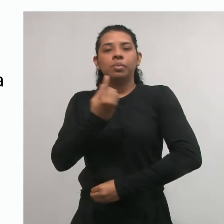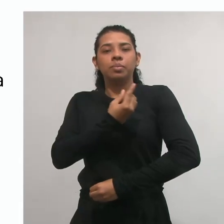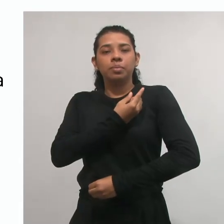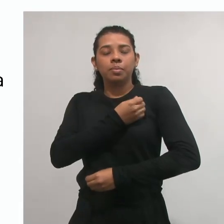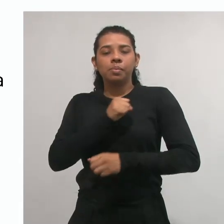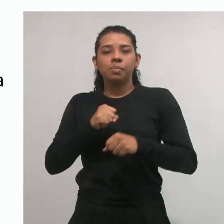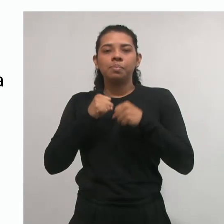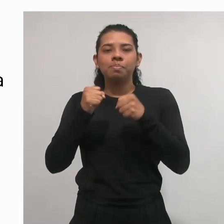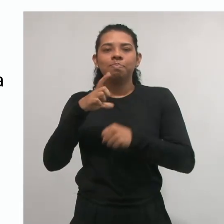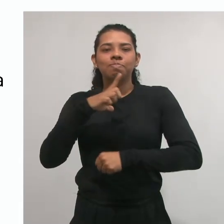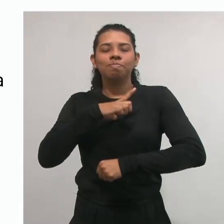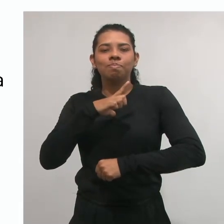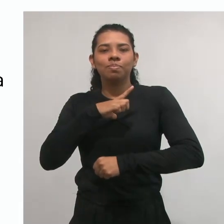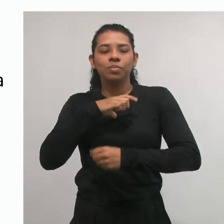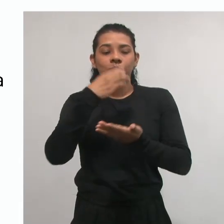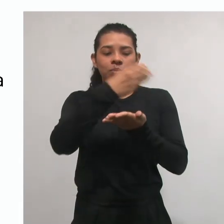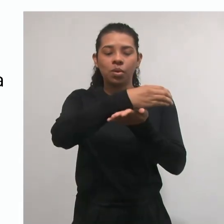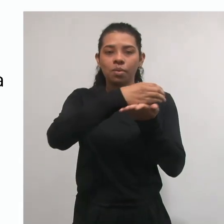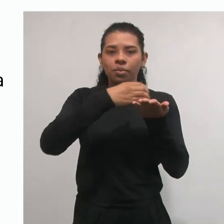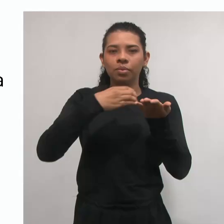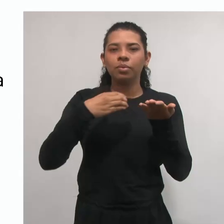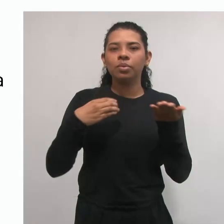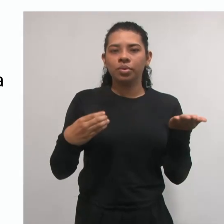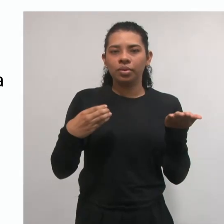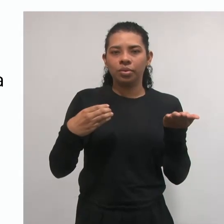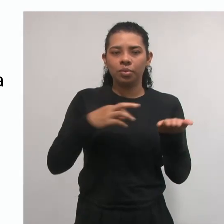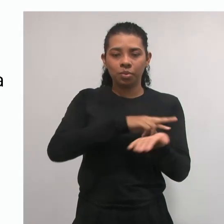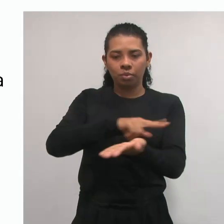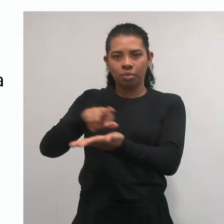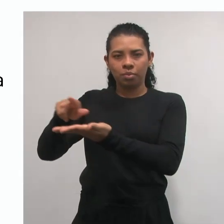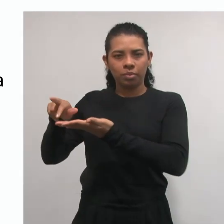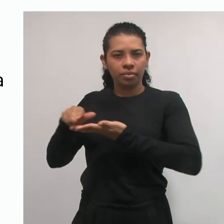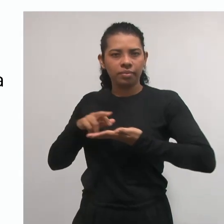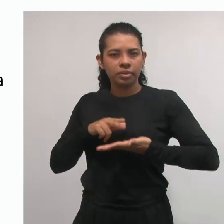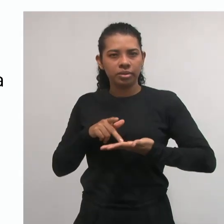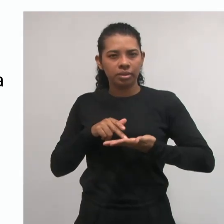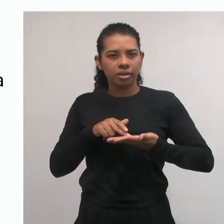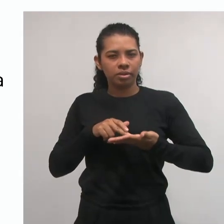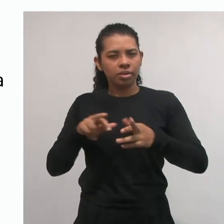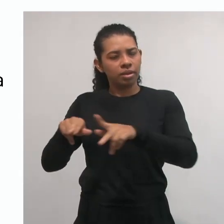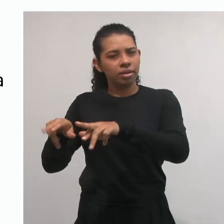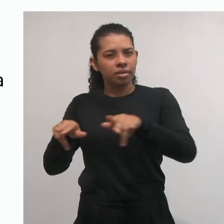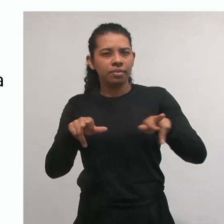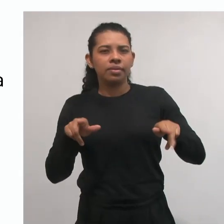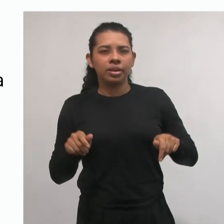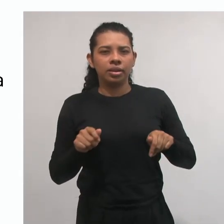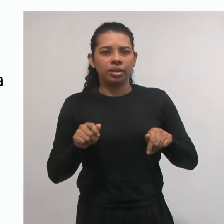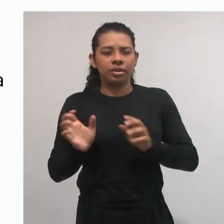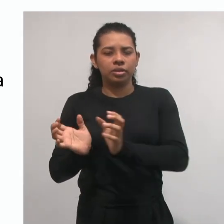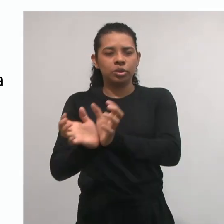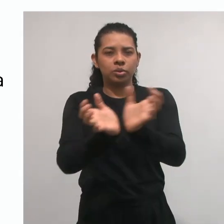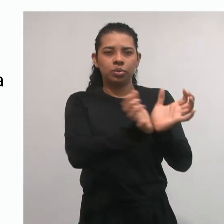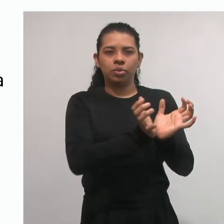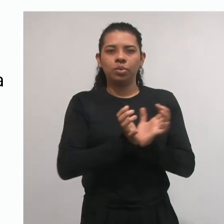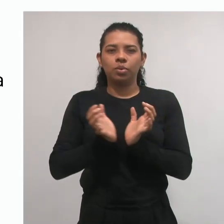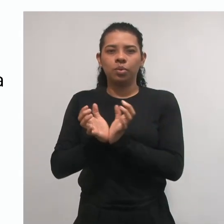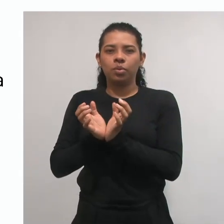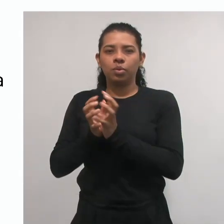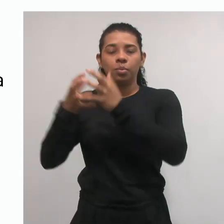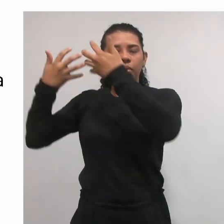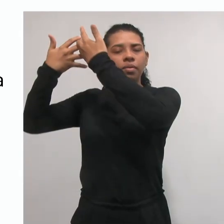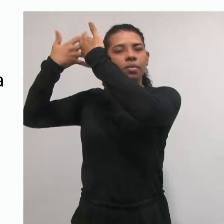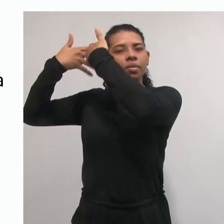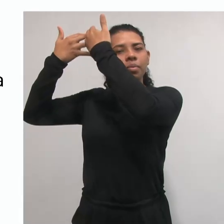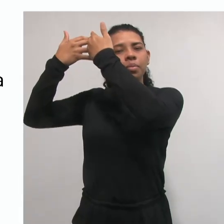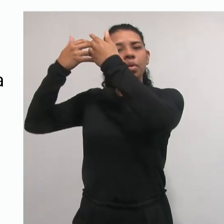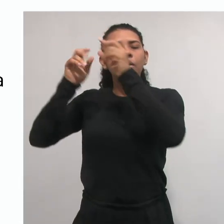lidar pedagogicamente com a diversidade. E a gente vai refletir também sobre o que